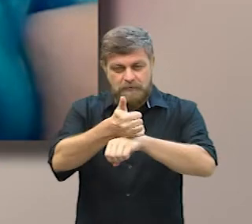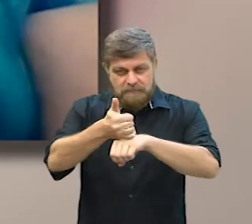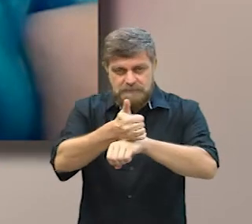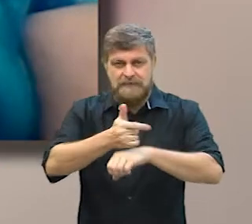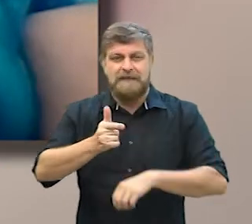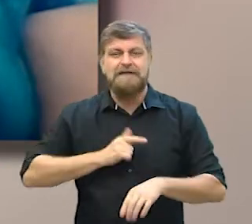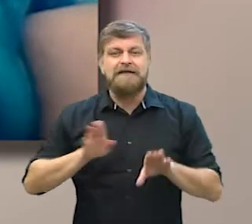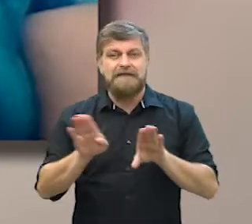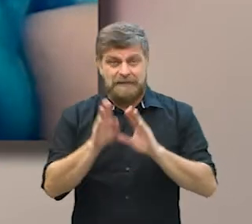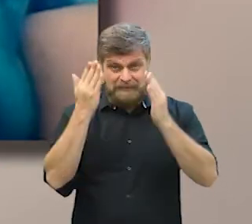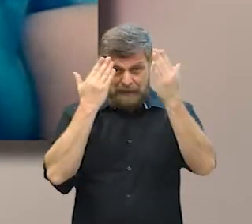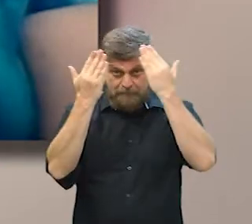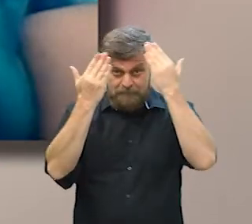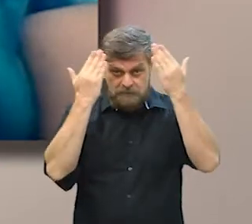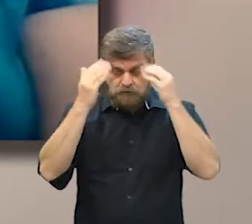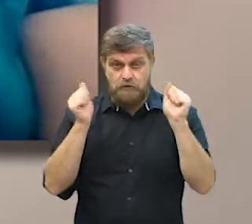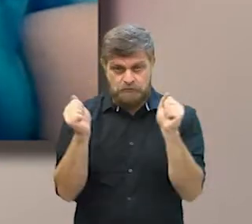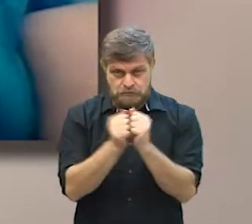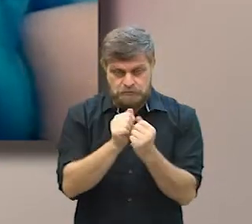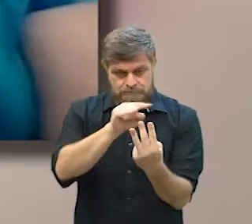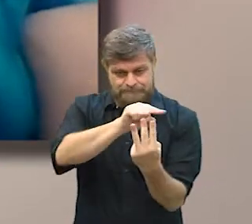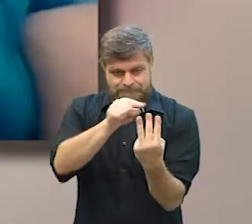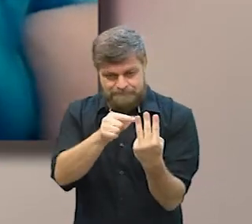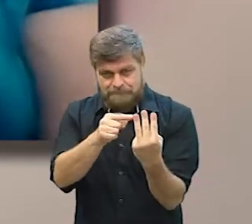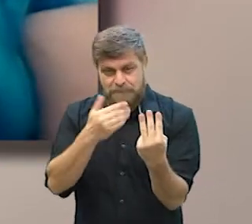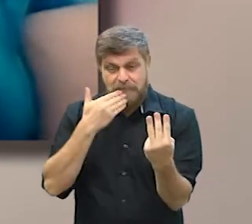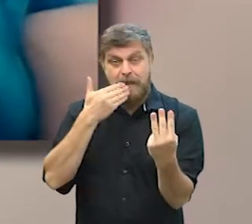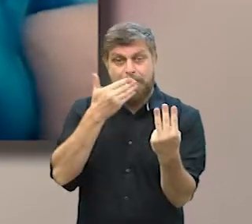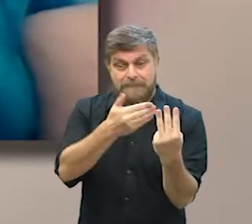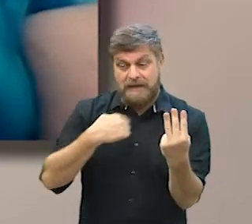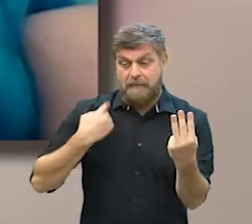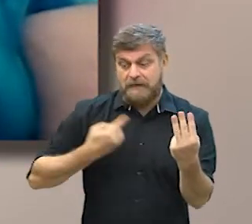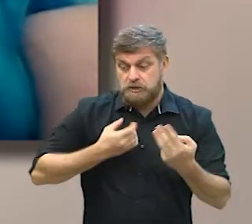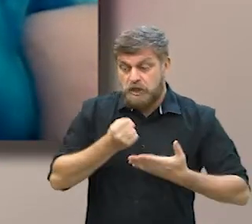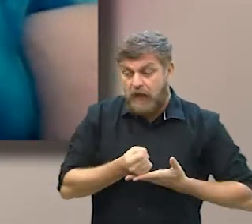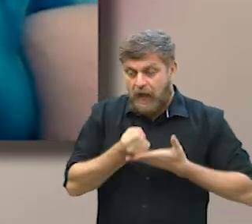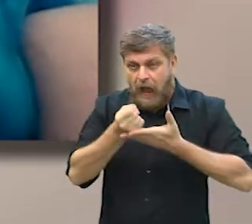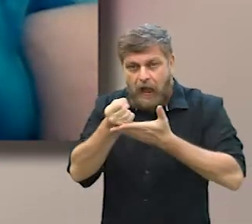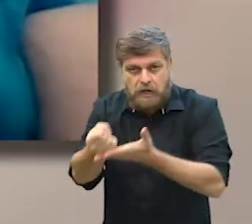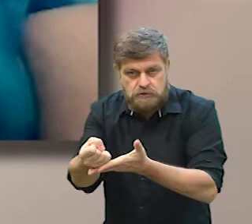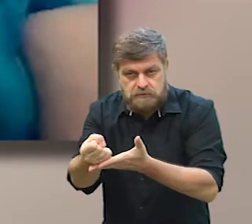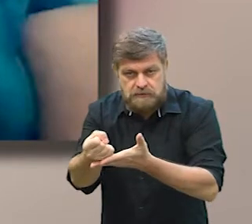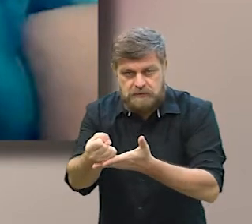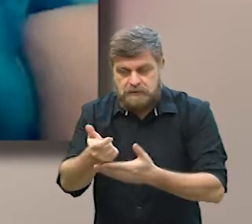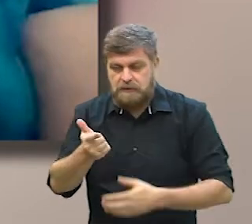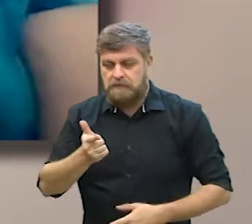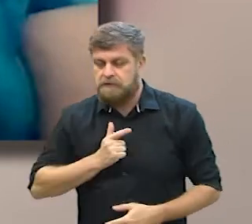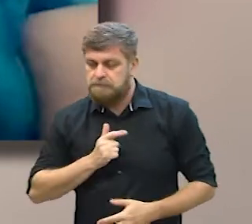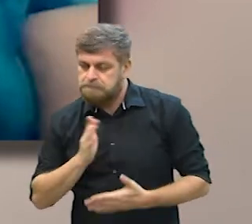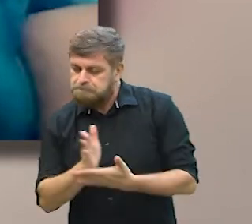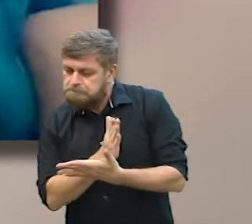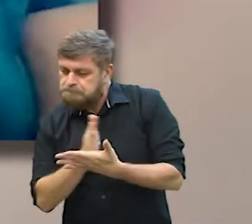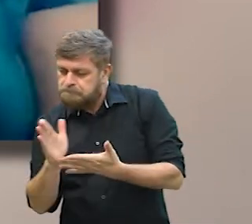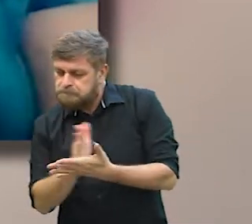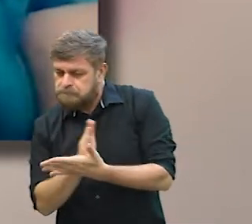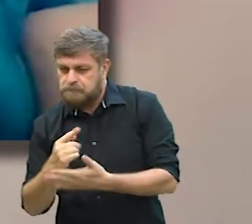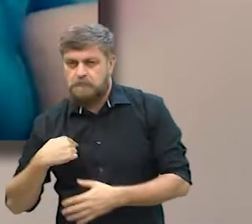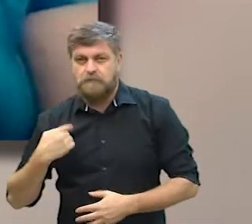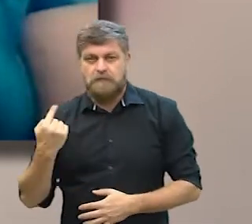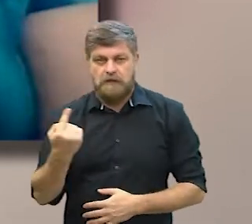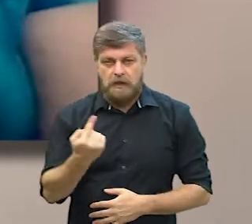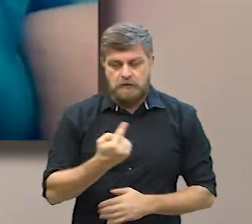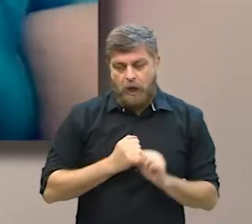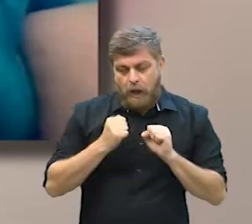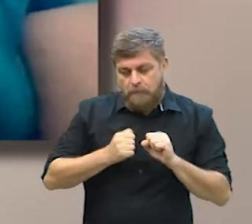equipe tem a psicologia, eles nos pedem ajuda para, numa situação ou outra, porque nós